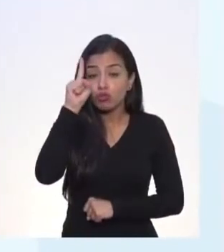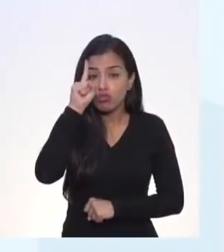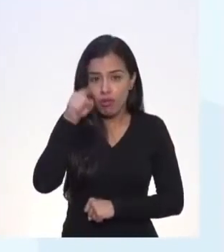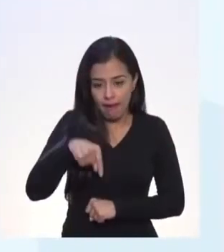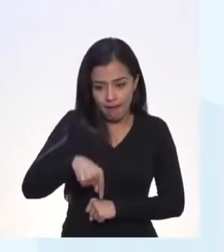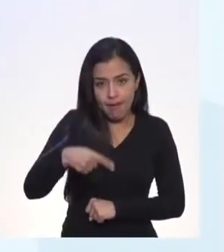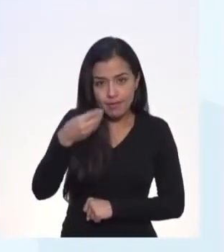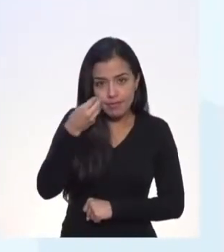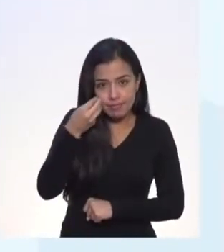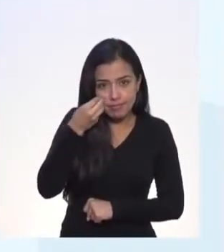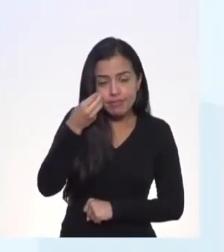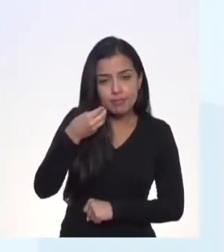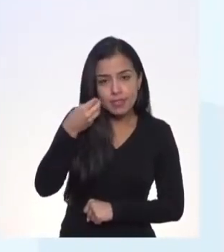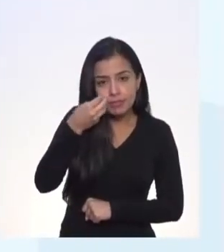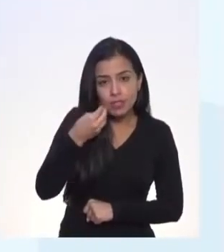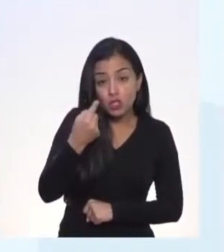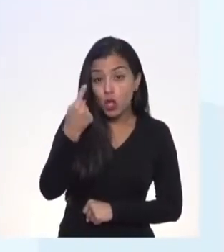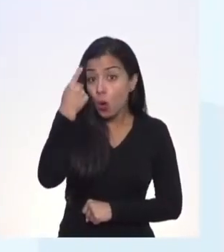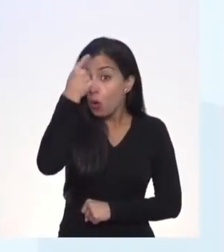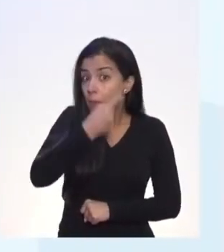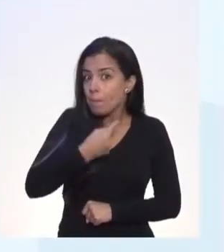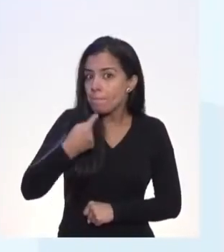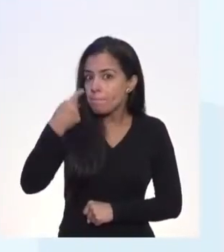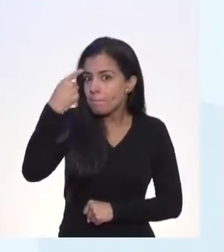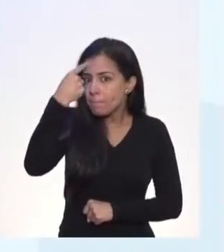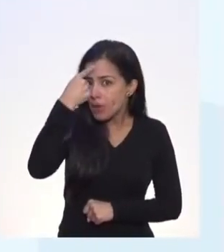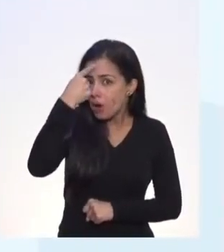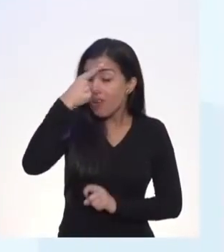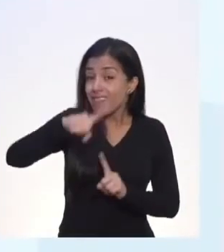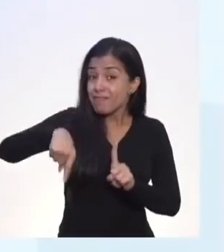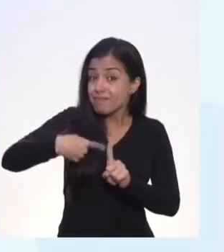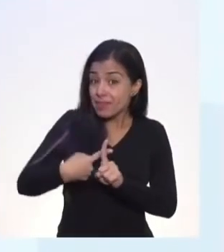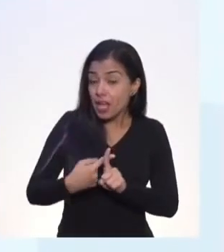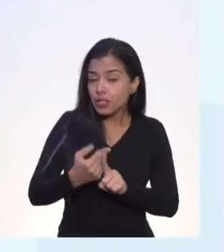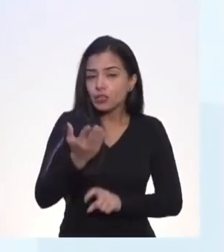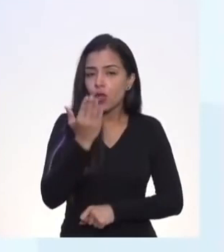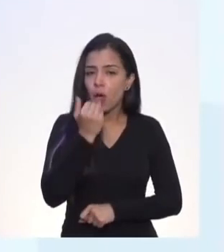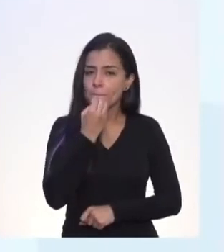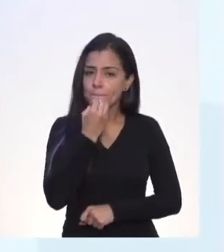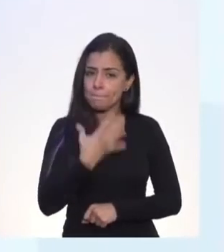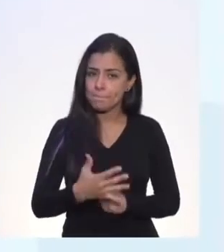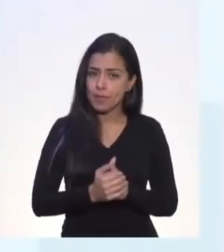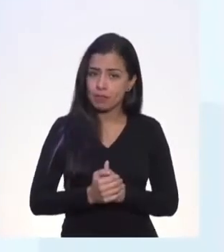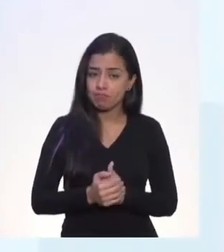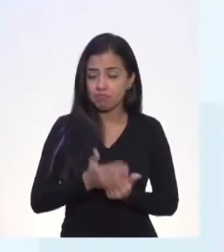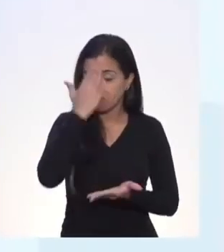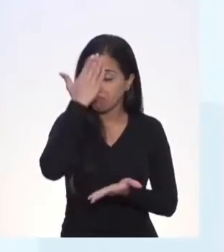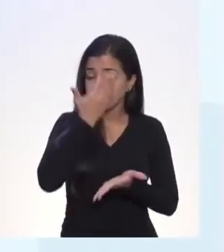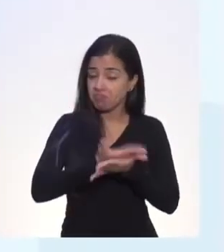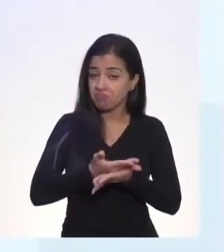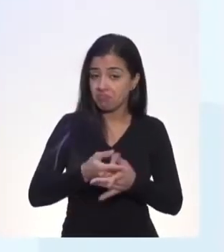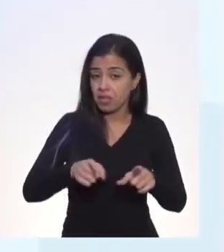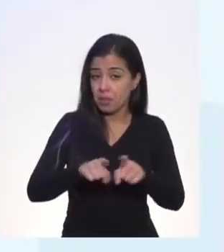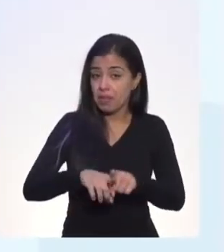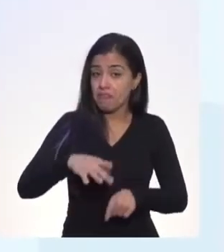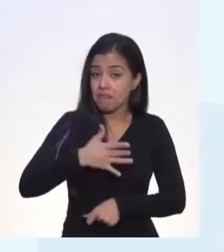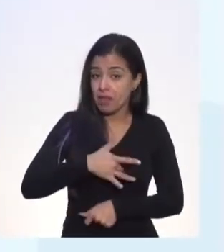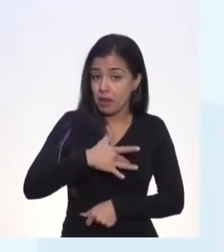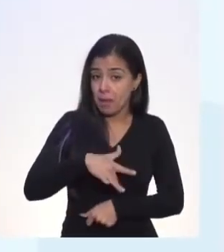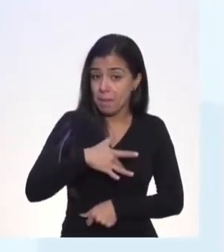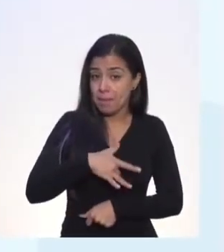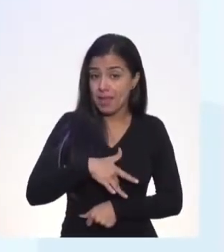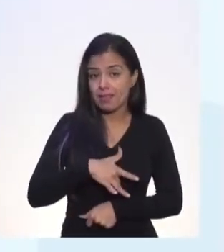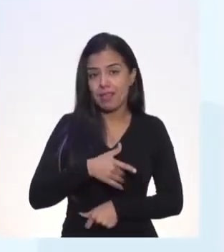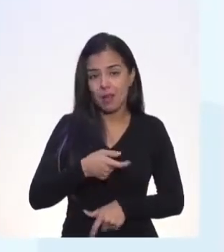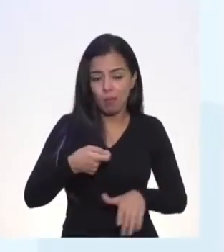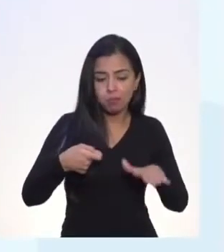simulação por 1 hora, além de comer bem. Também acho que vale a pena investir no inglês, se